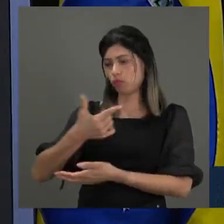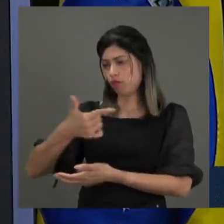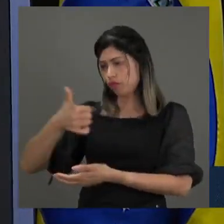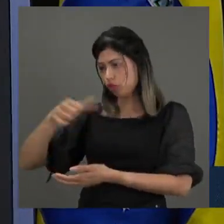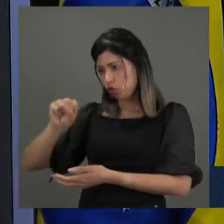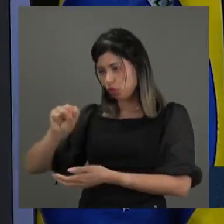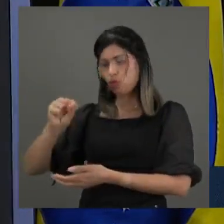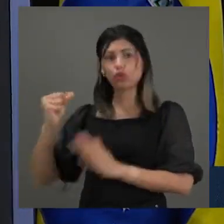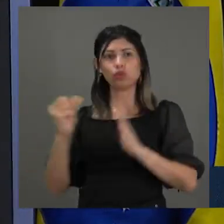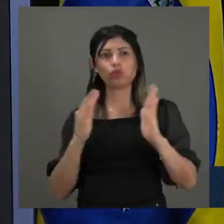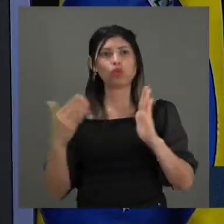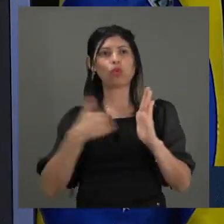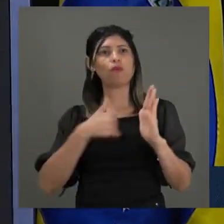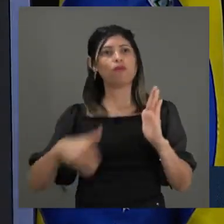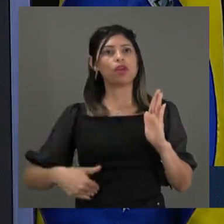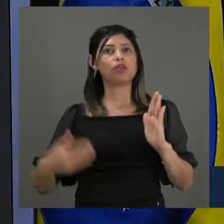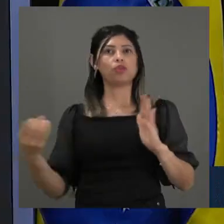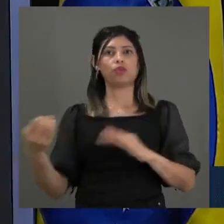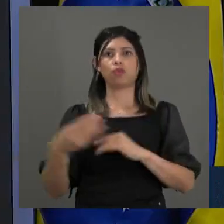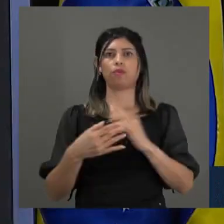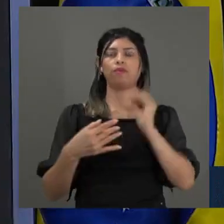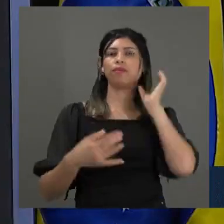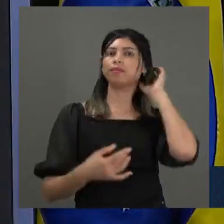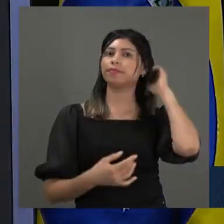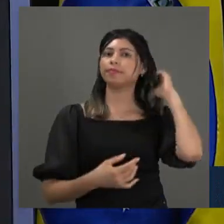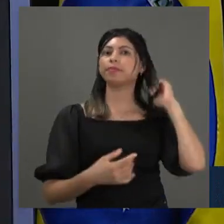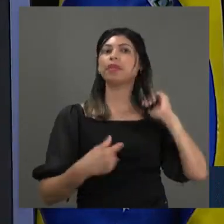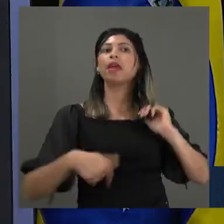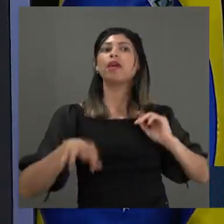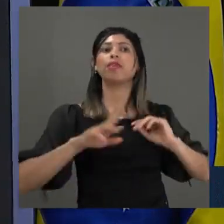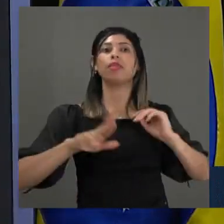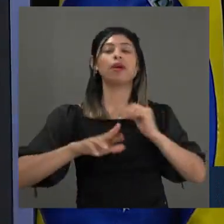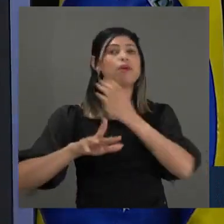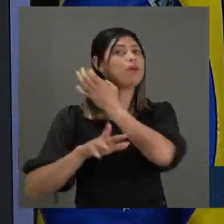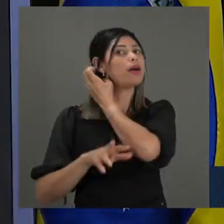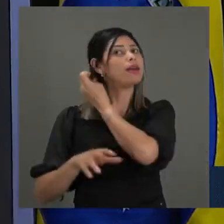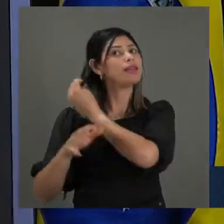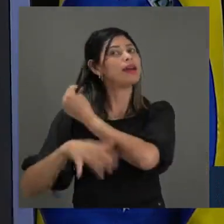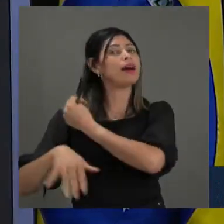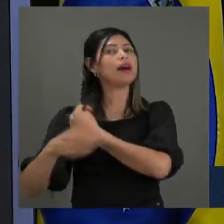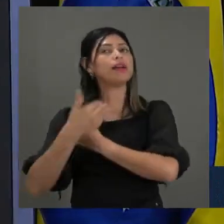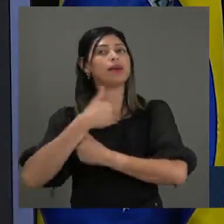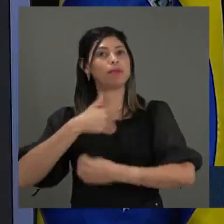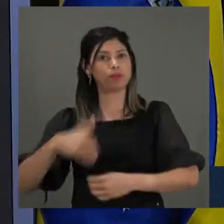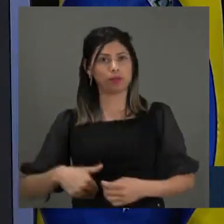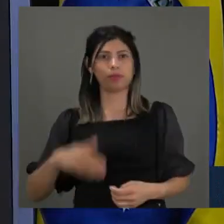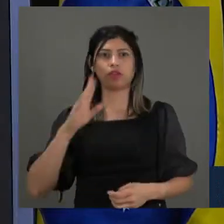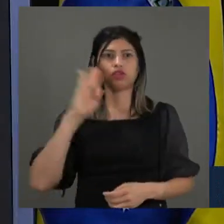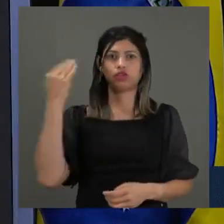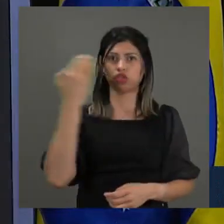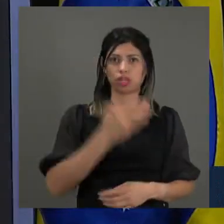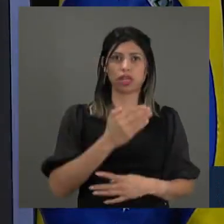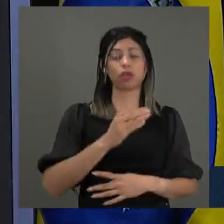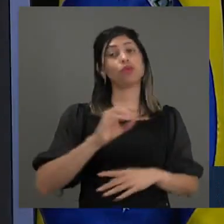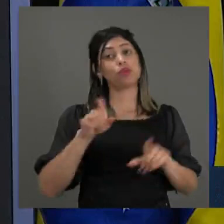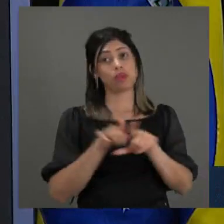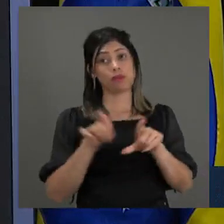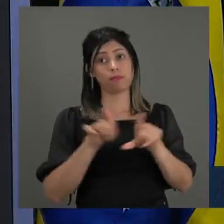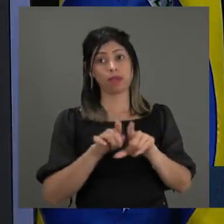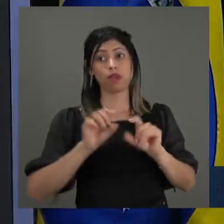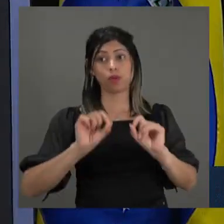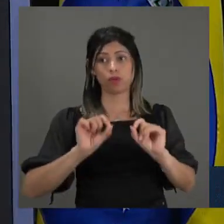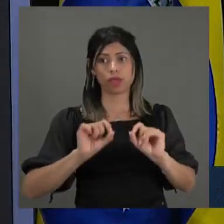governo. Seguramente, não será o setor público de forma direta, nem através da Petrobras, que promoverá